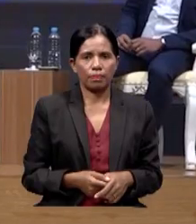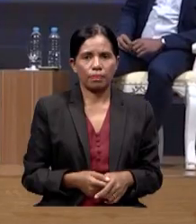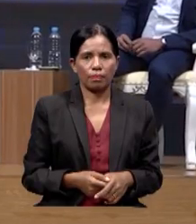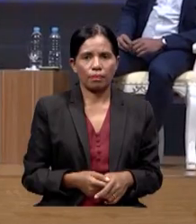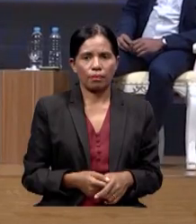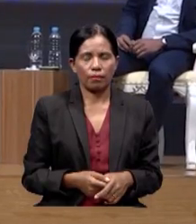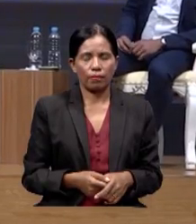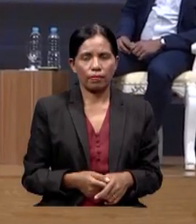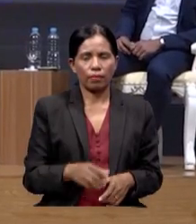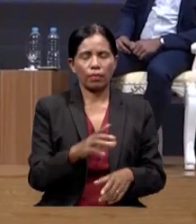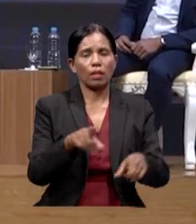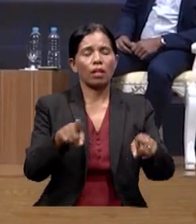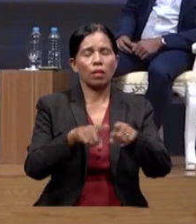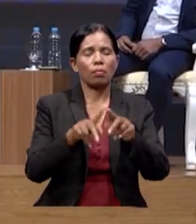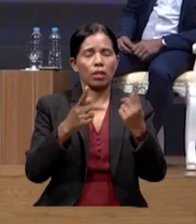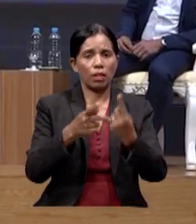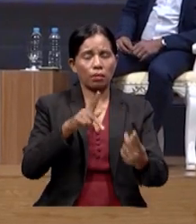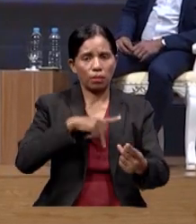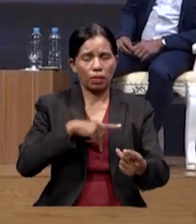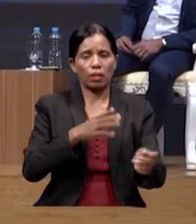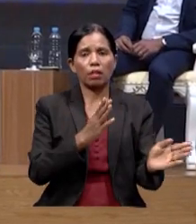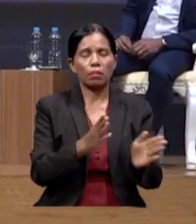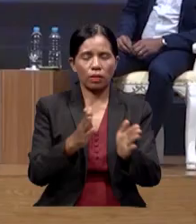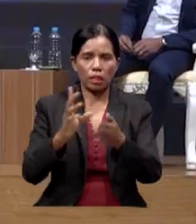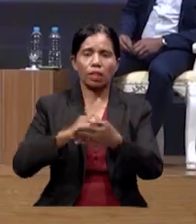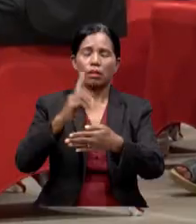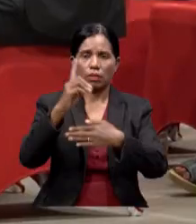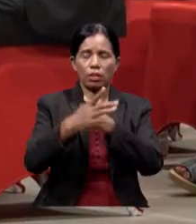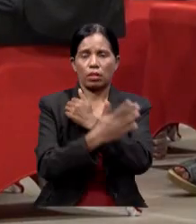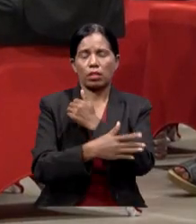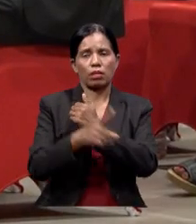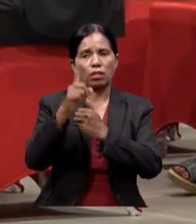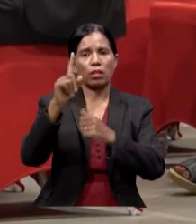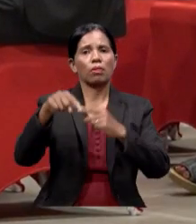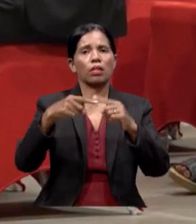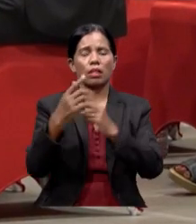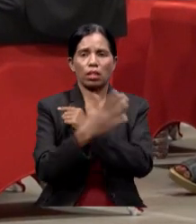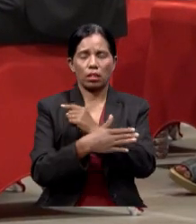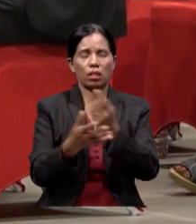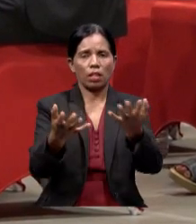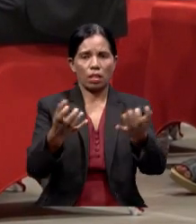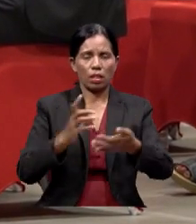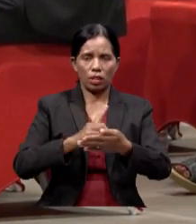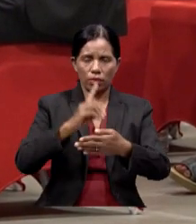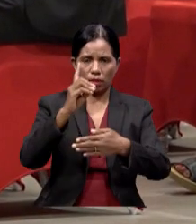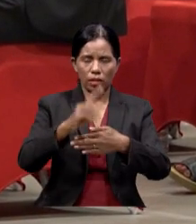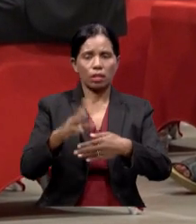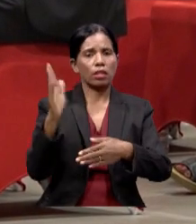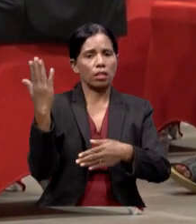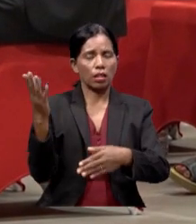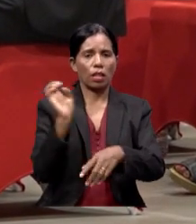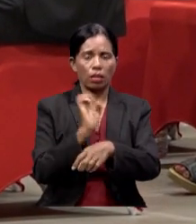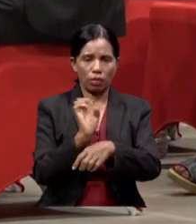Setor privado no dar autor ba processo de desenvolvimento nação ida bem hira nação refere a cara desenvolve nia economia